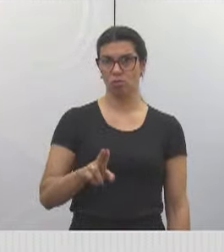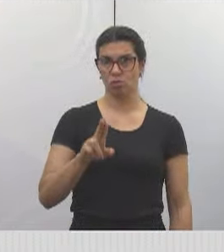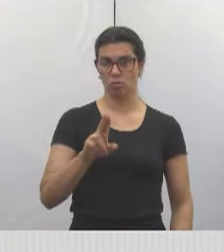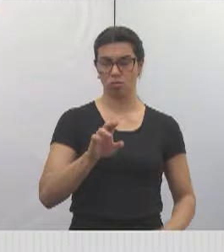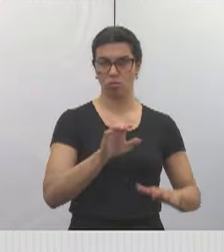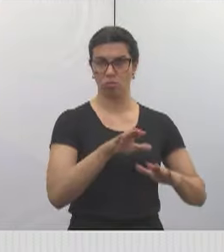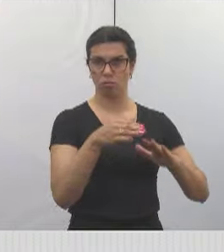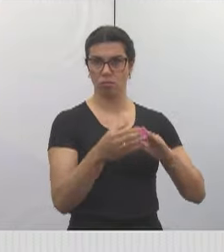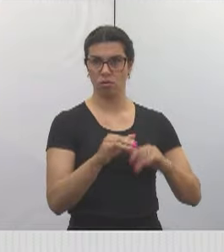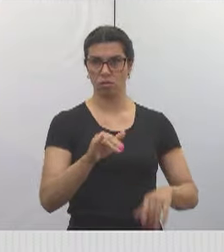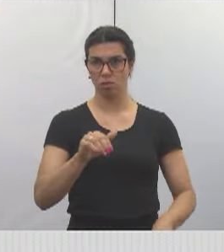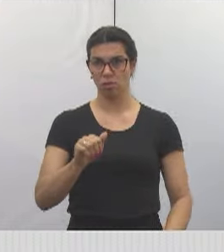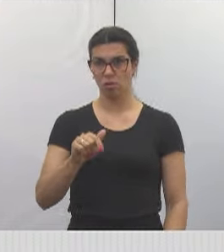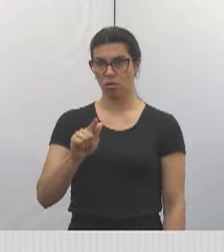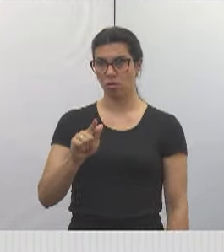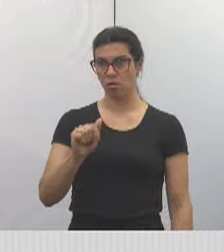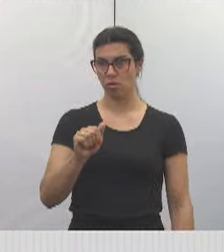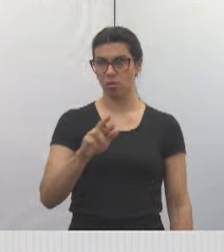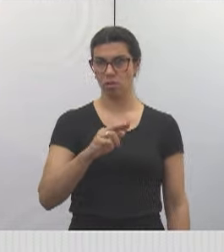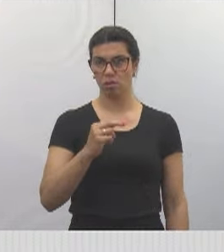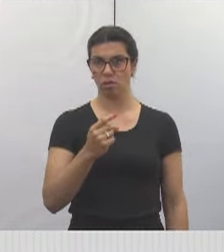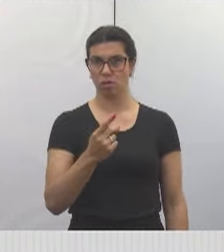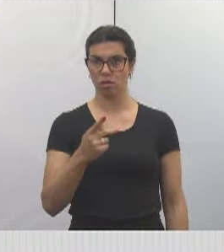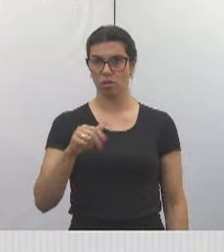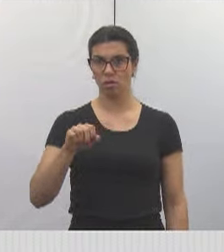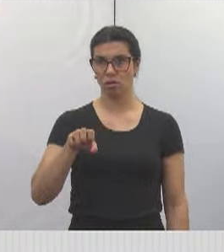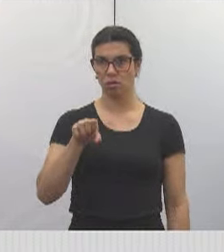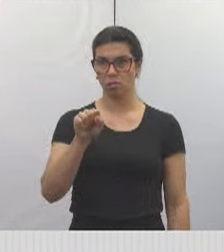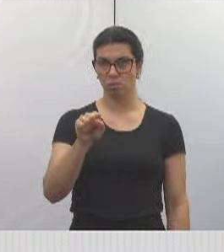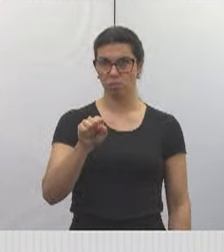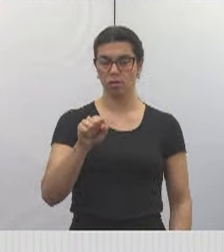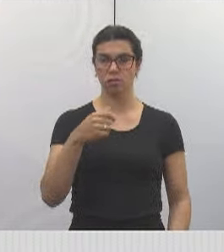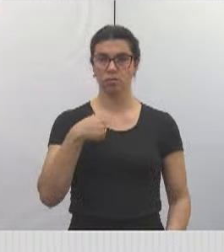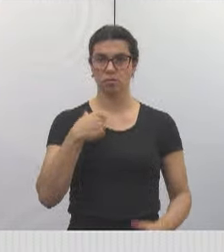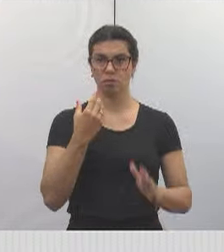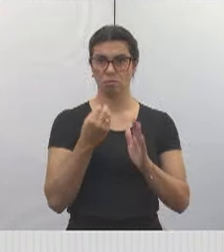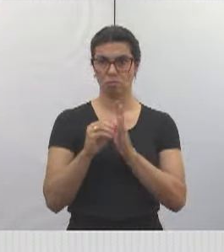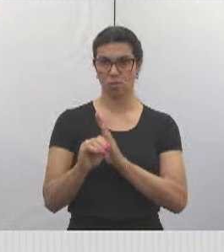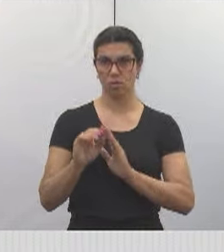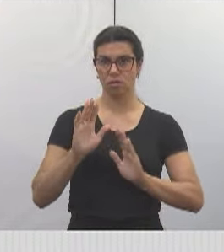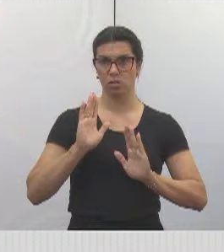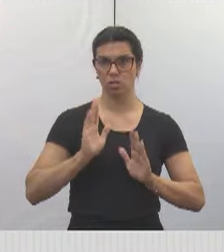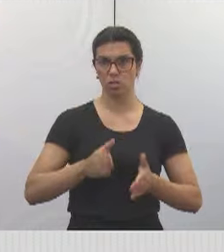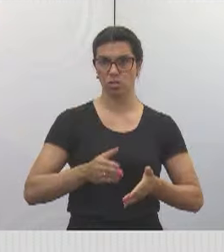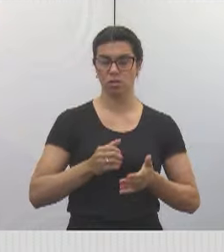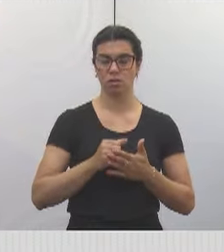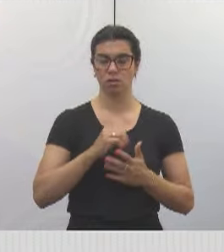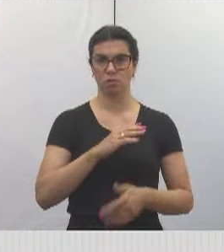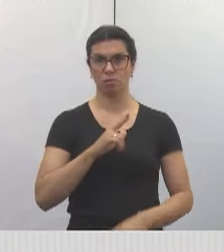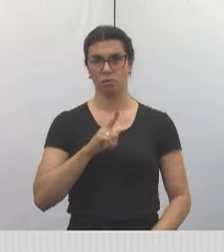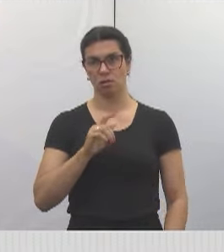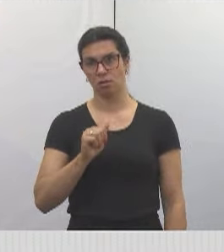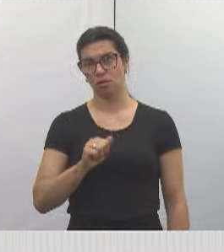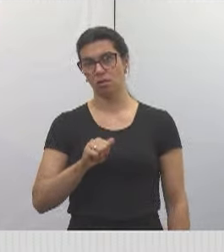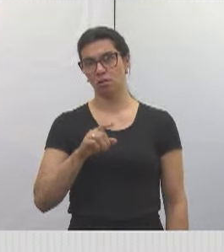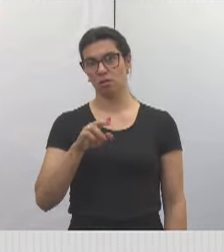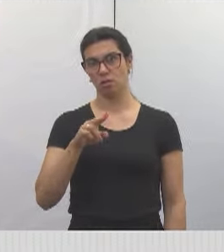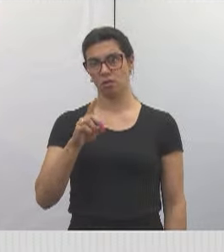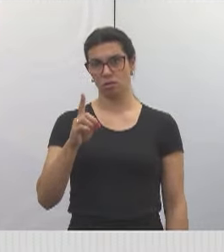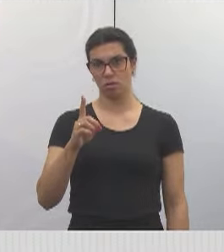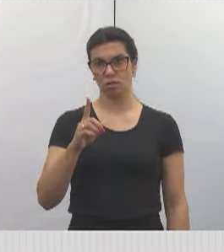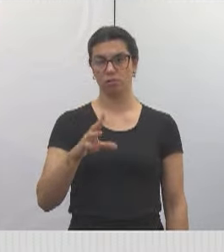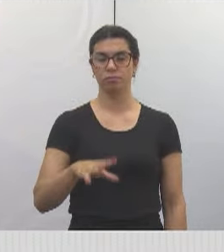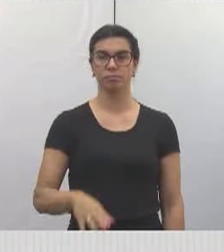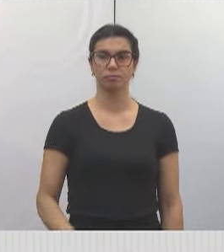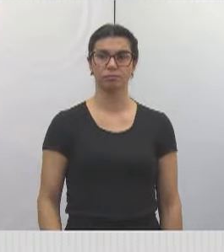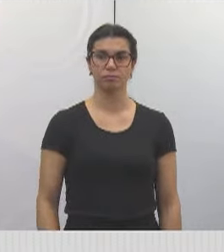também aí, para fazer, já mandei para a Crode e já o João Areis, está atento disso lá. Graças a